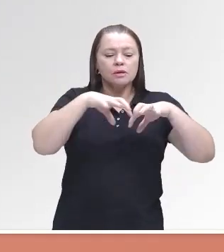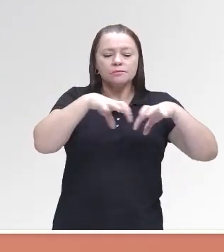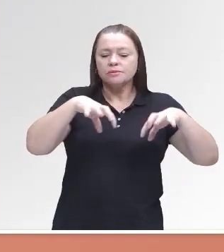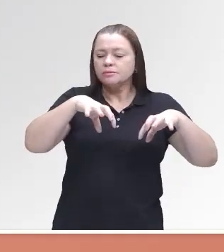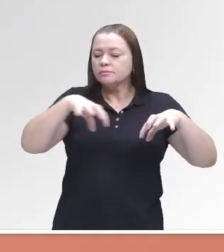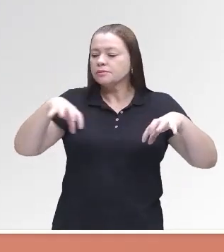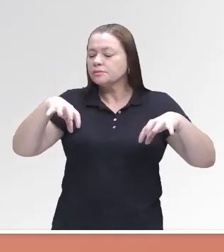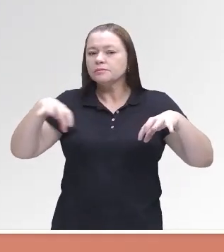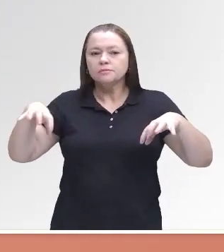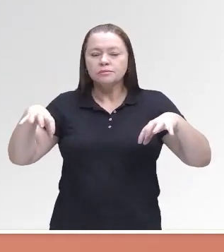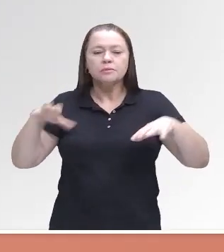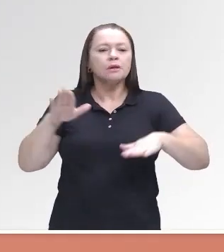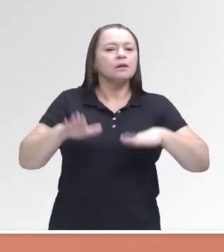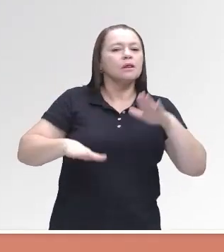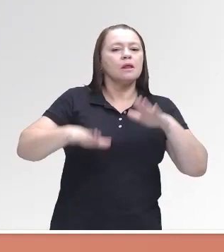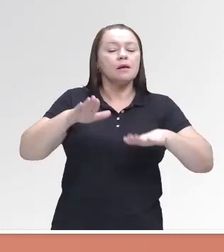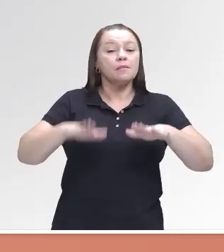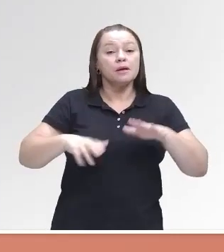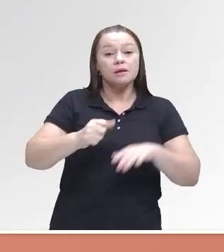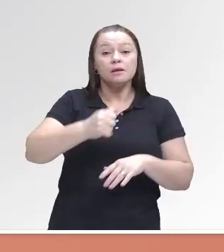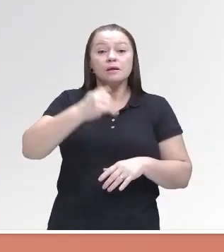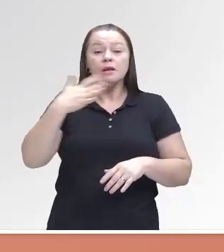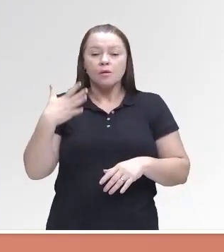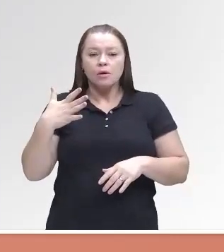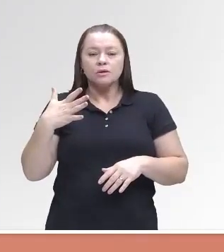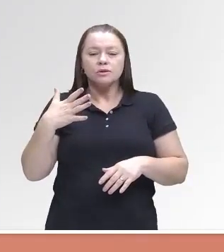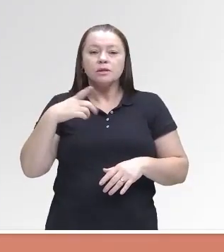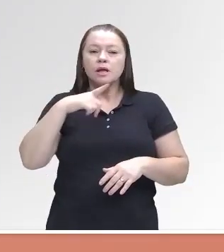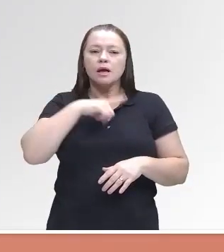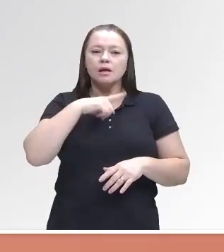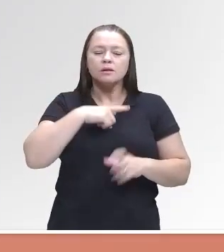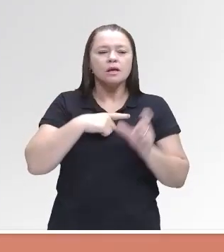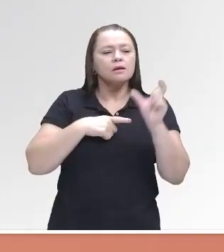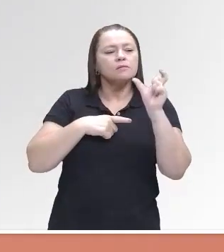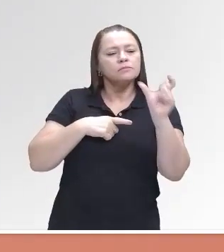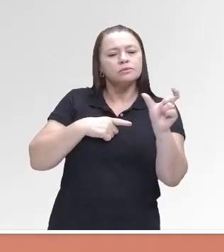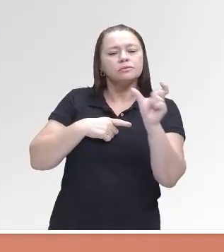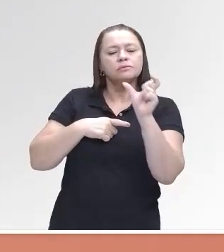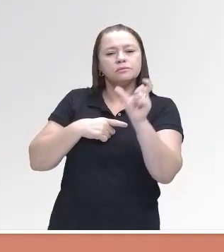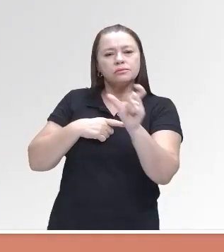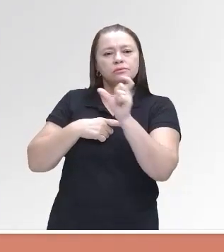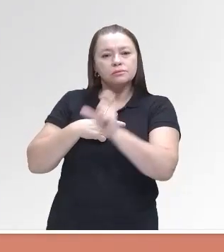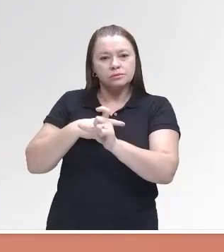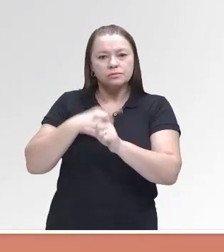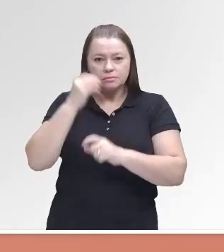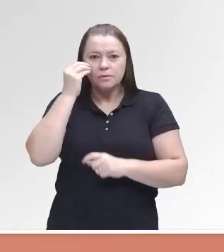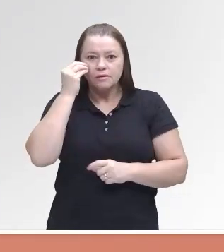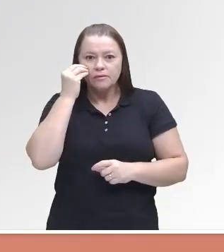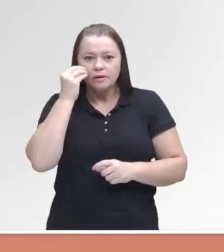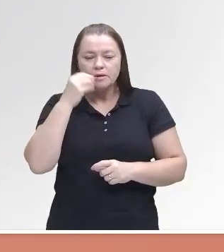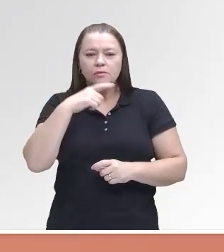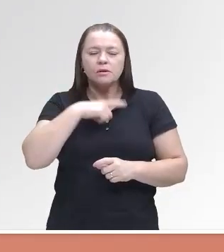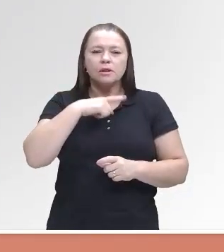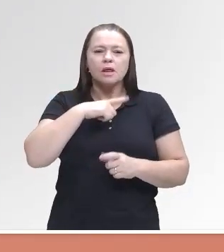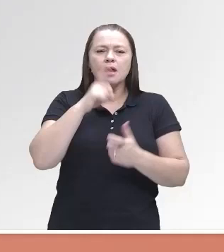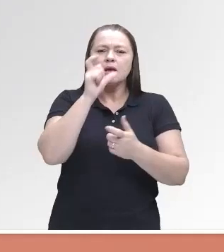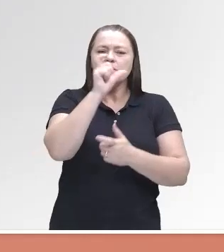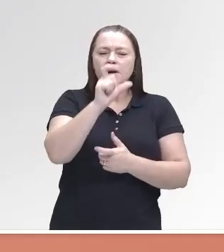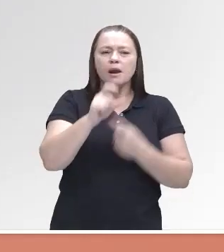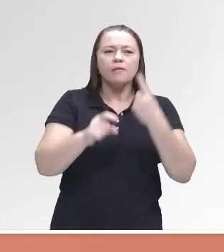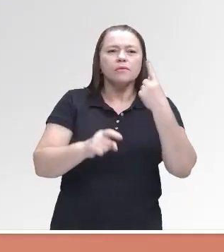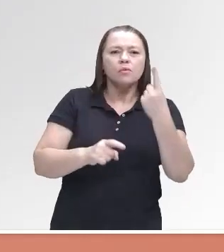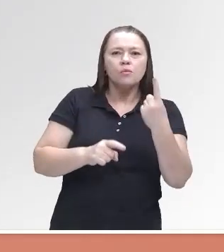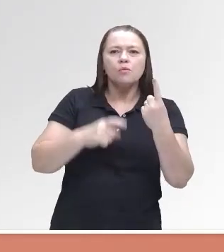silábica, dependendo da quantidade, nós temos uma classificação? Viram aí que nós temos palavras com 1 sílaba,